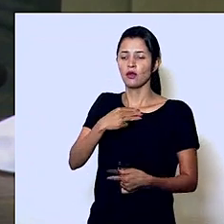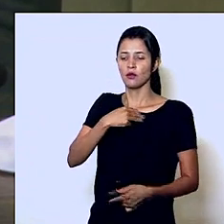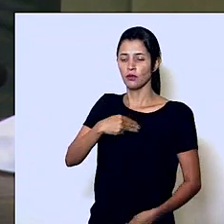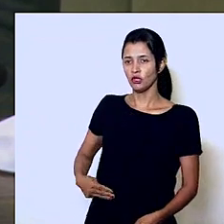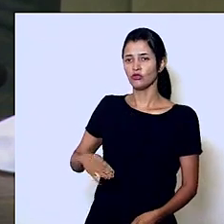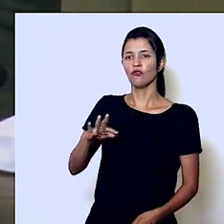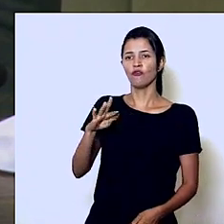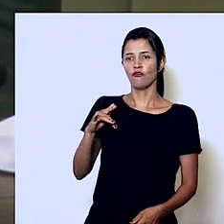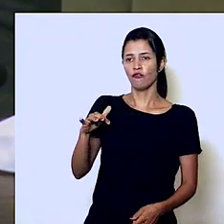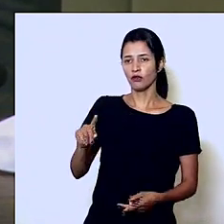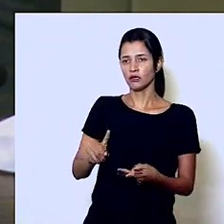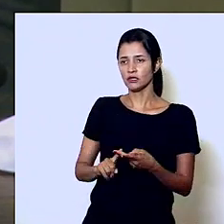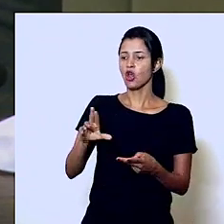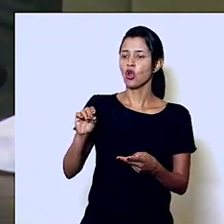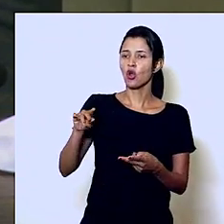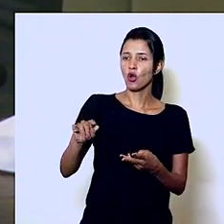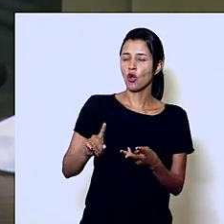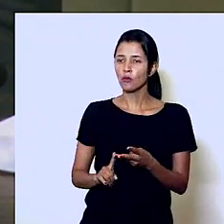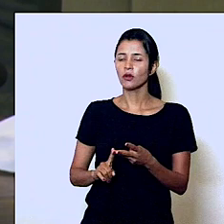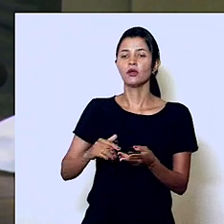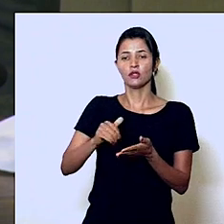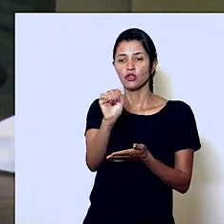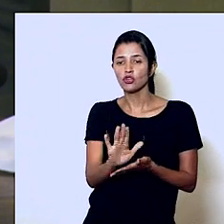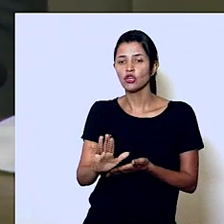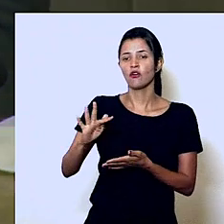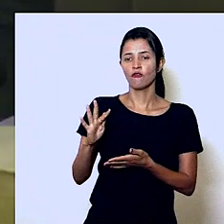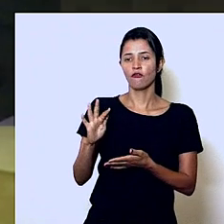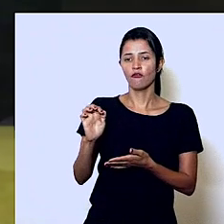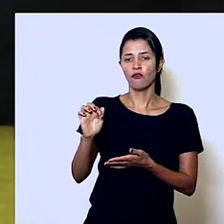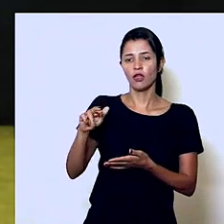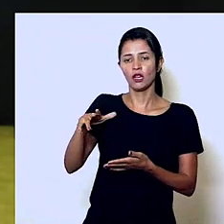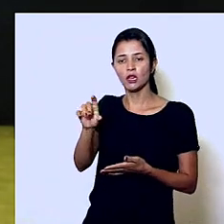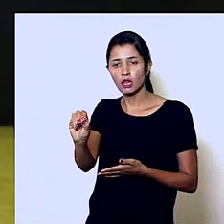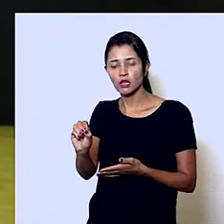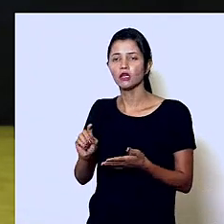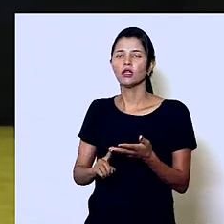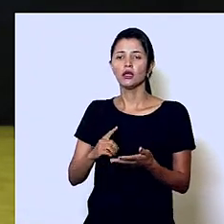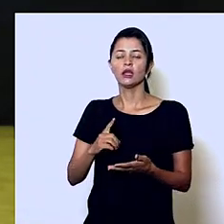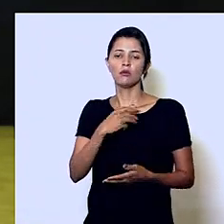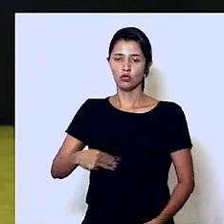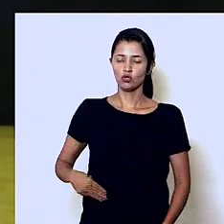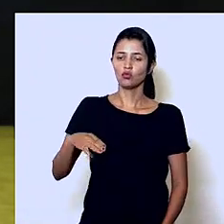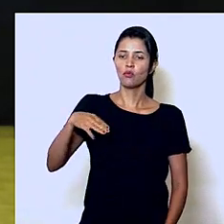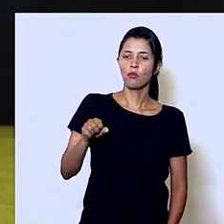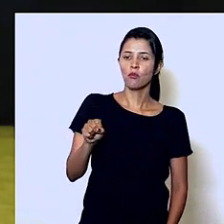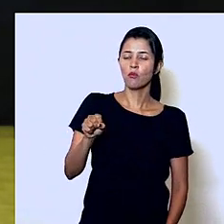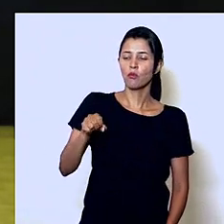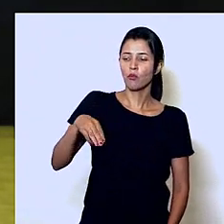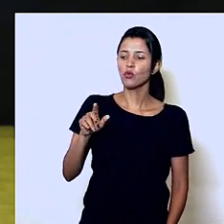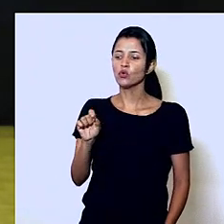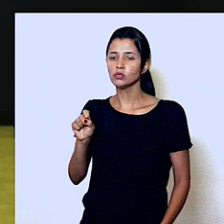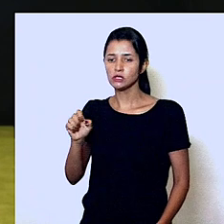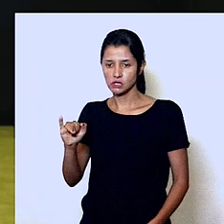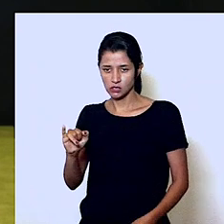Roma, ao secretário-geral Fernando Simas e ao ministro José Múcio, pela presença de todos, que nos